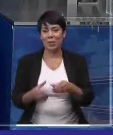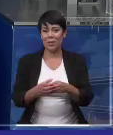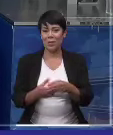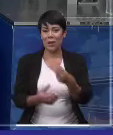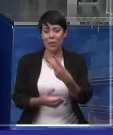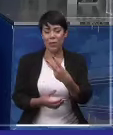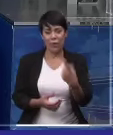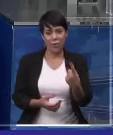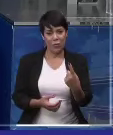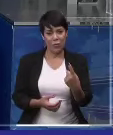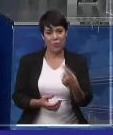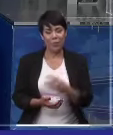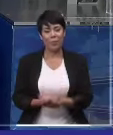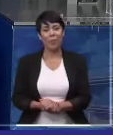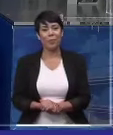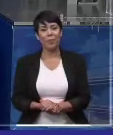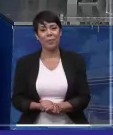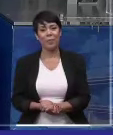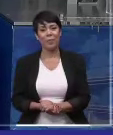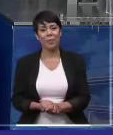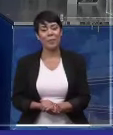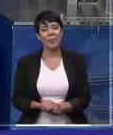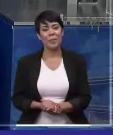Vermelha, 21.